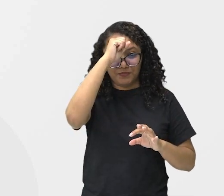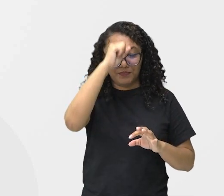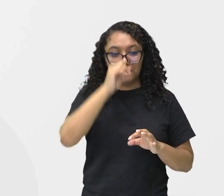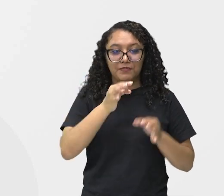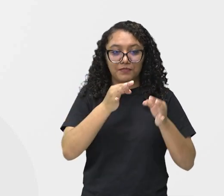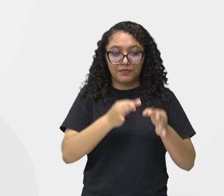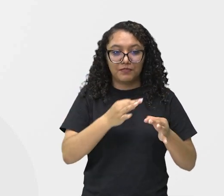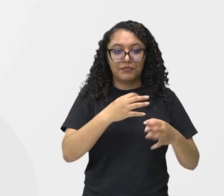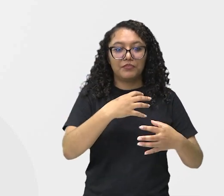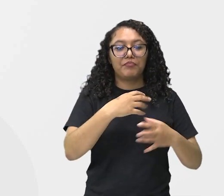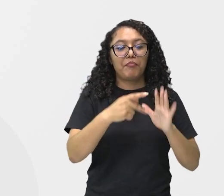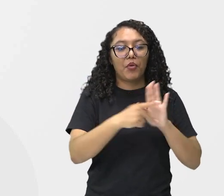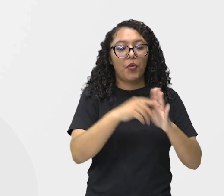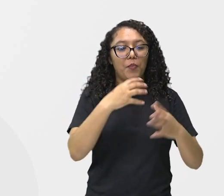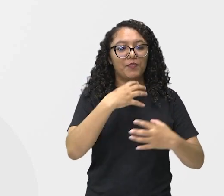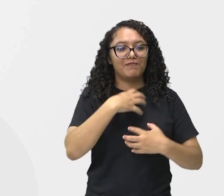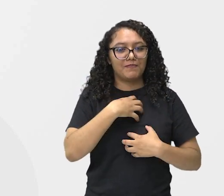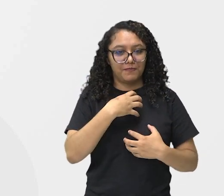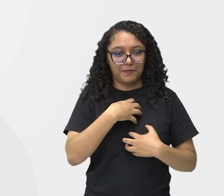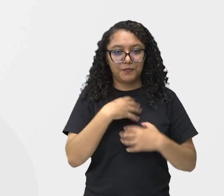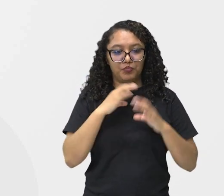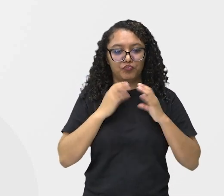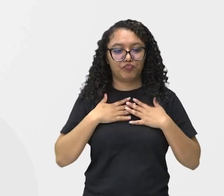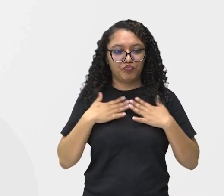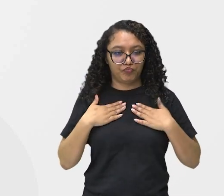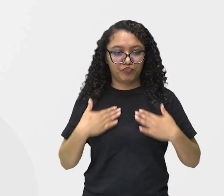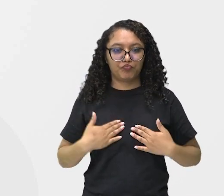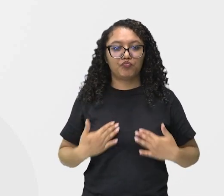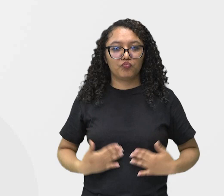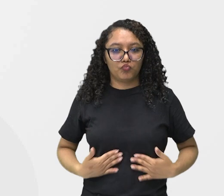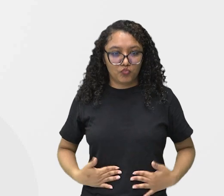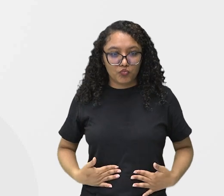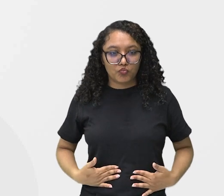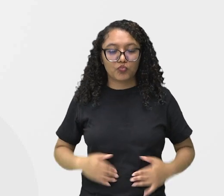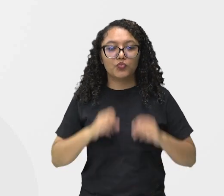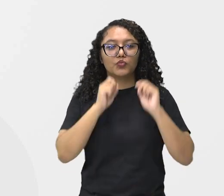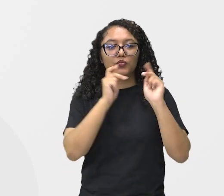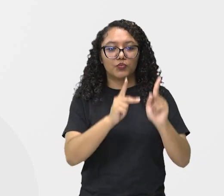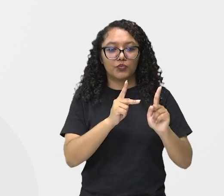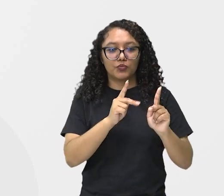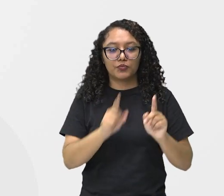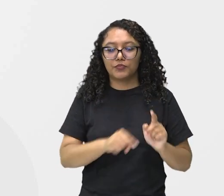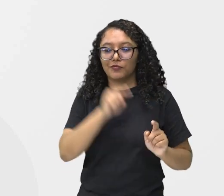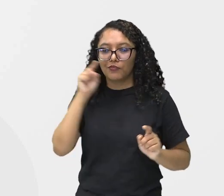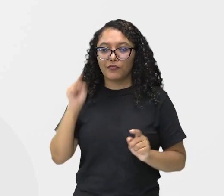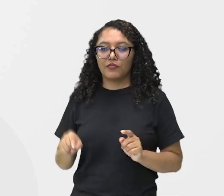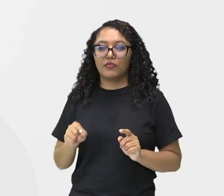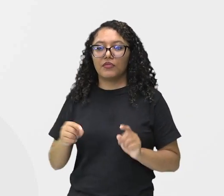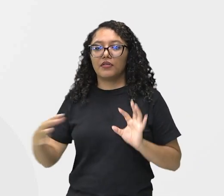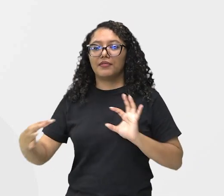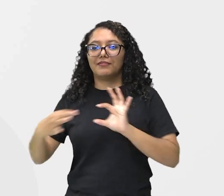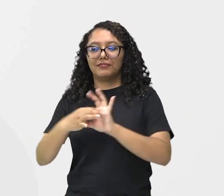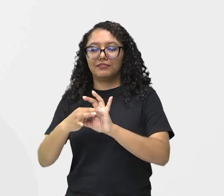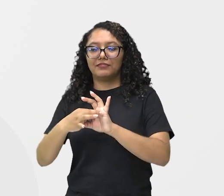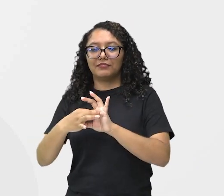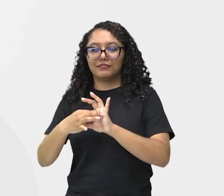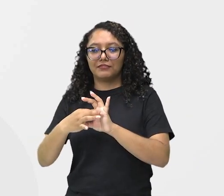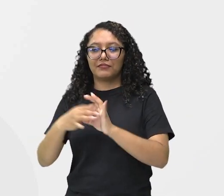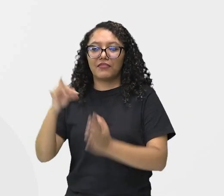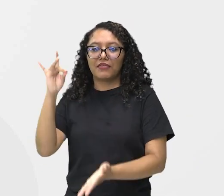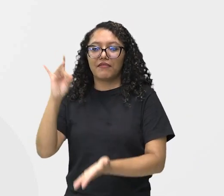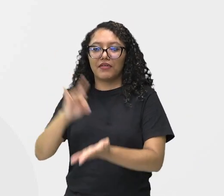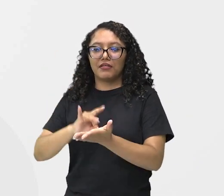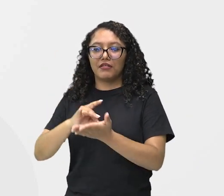sentidos do corpo, tá? Sensações sensoriais. Transcendência ligada à